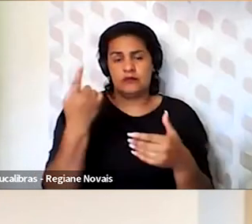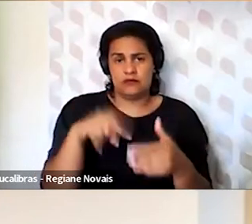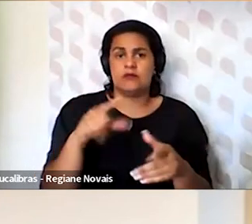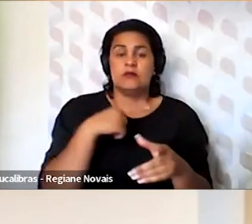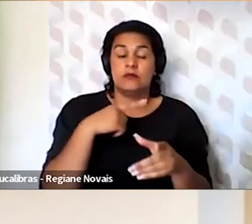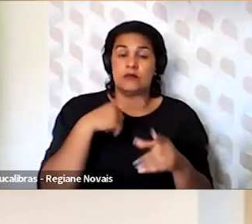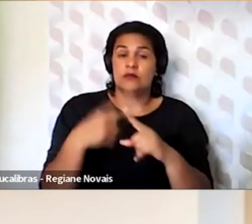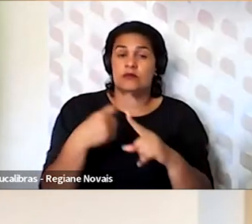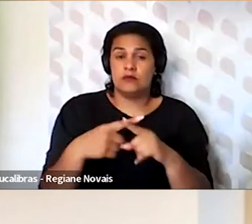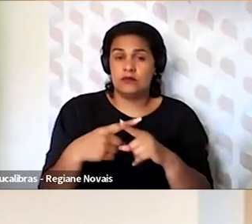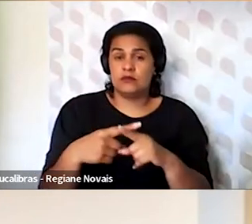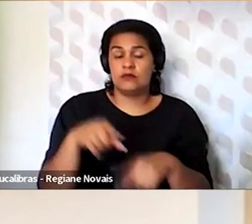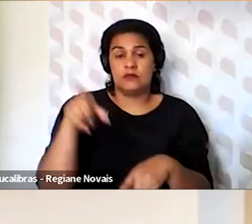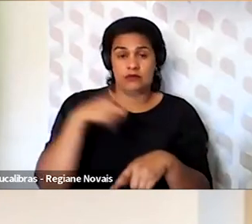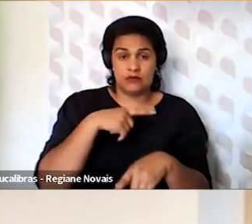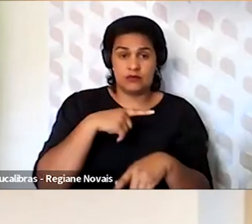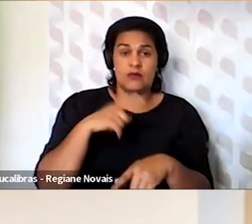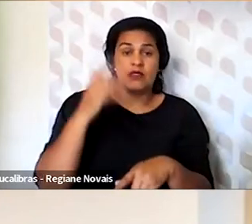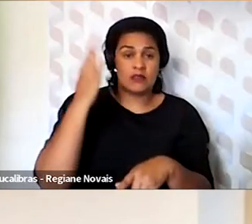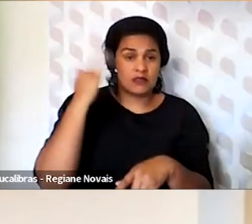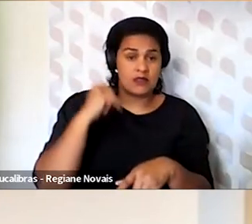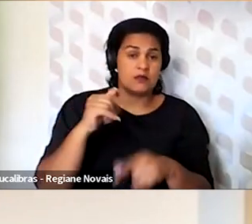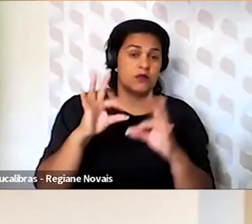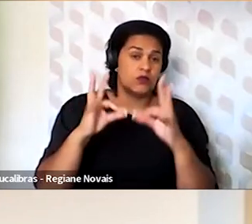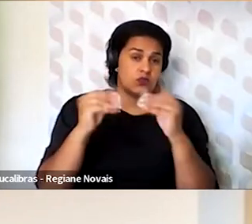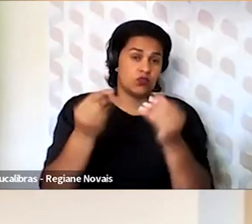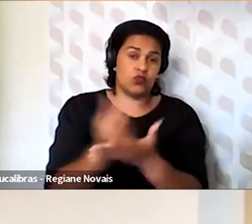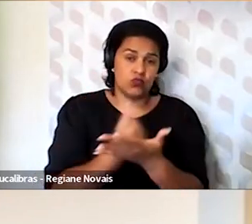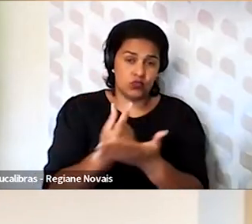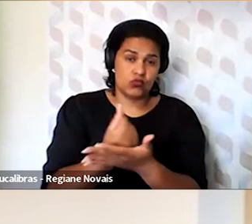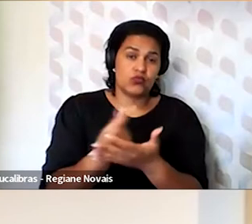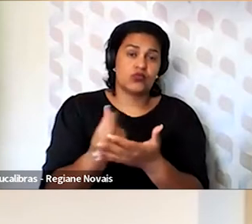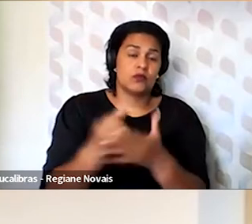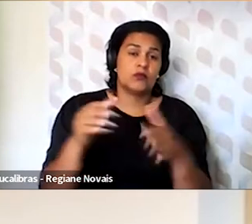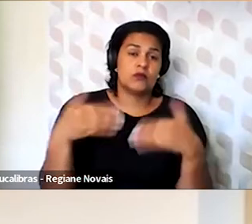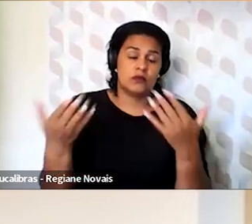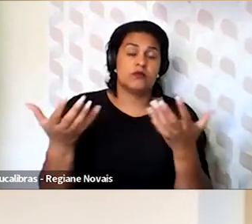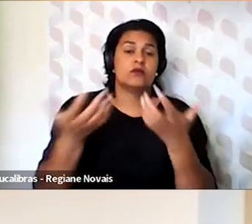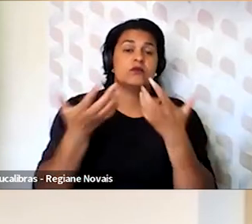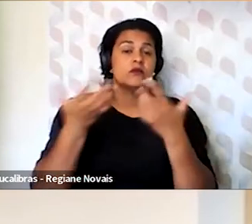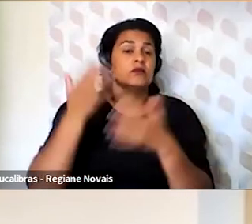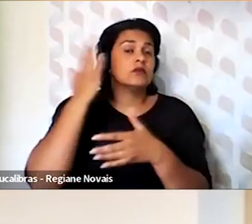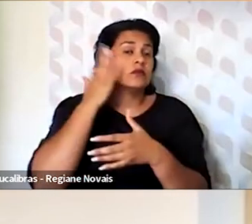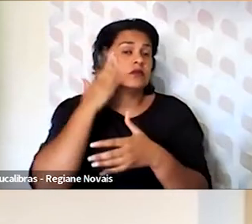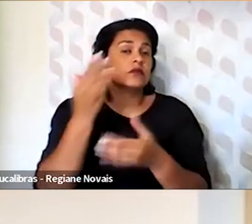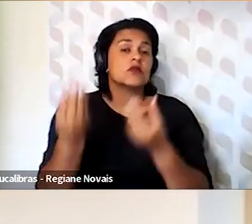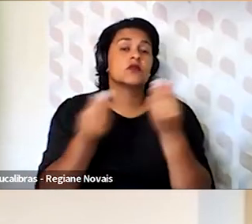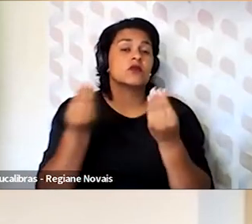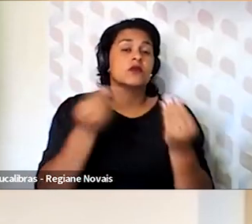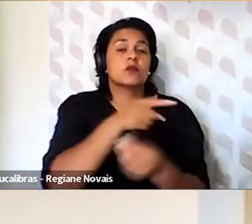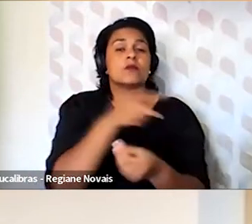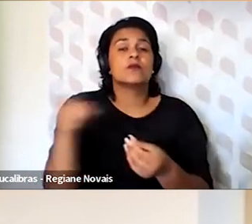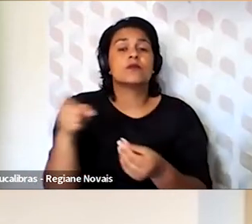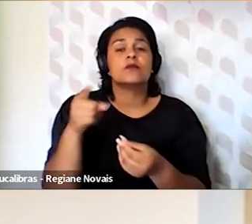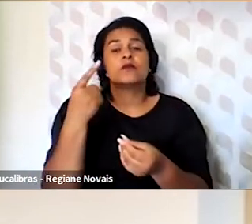de recursos. Então, eu acho que eu gostaria de saber se vocês veem este debate,